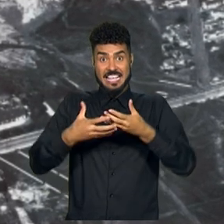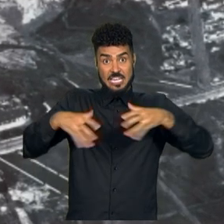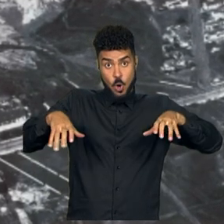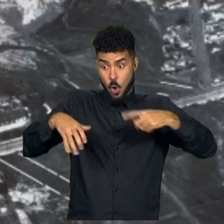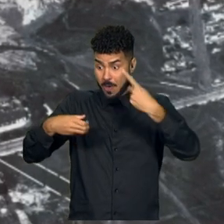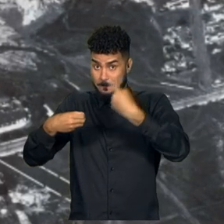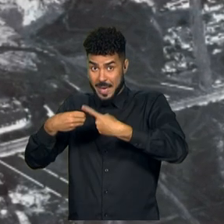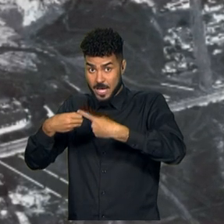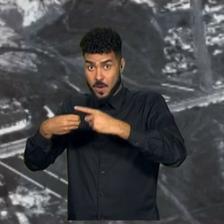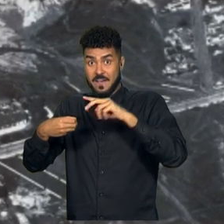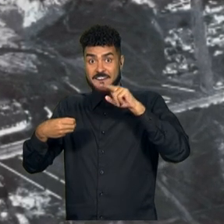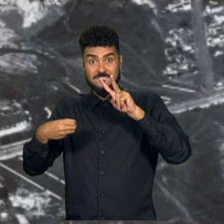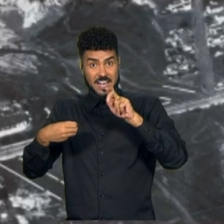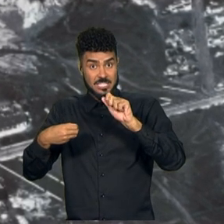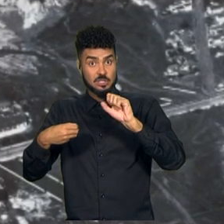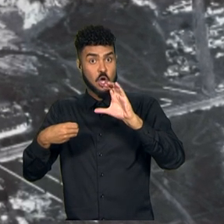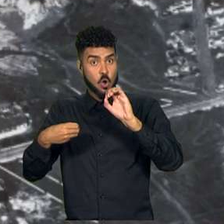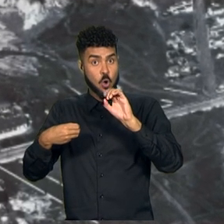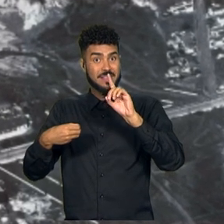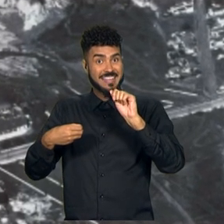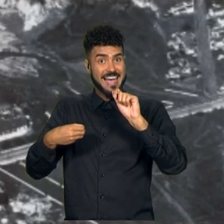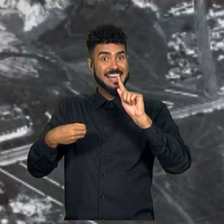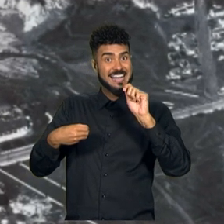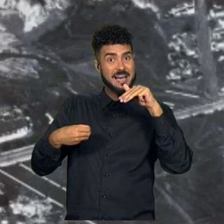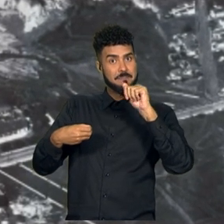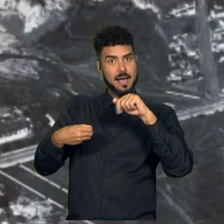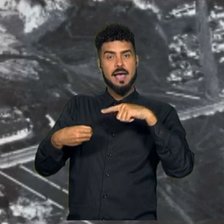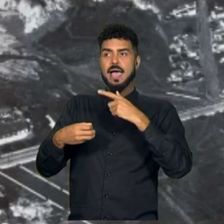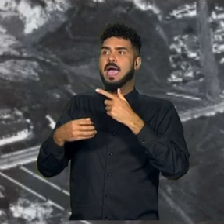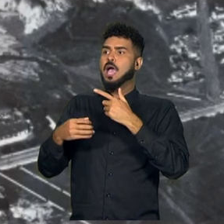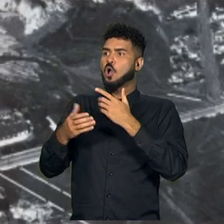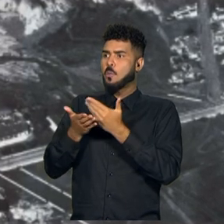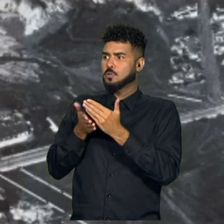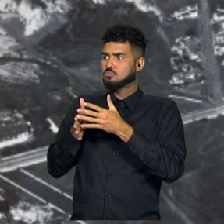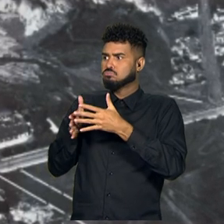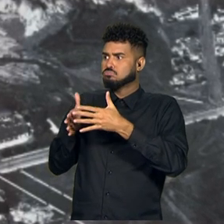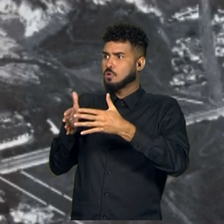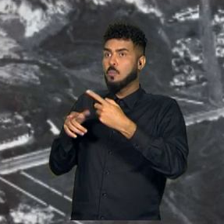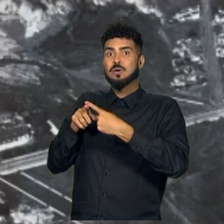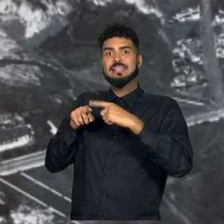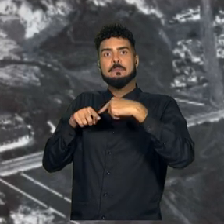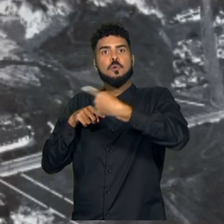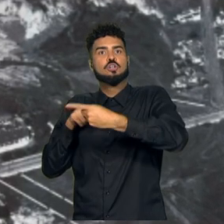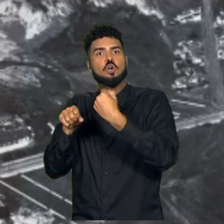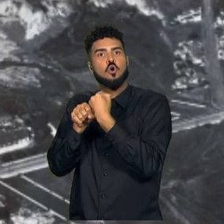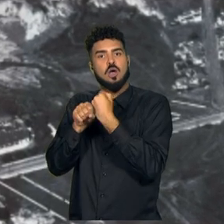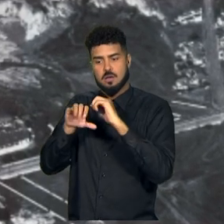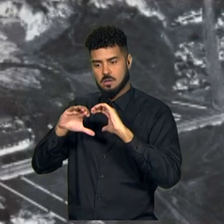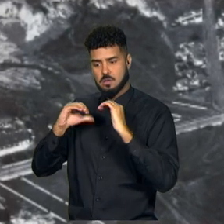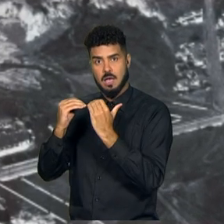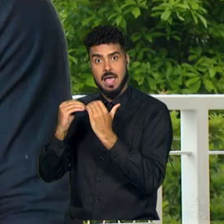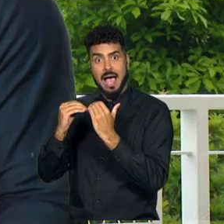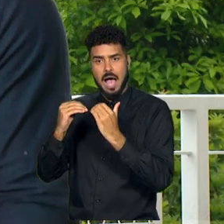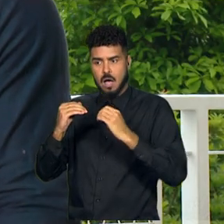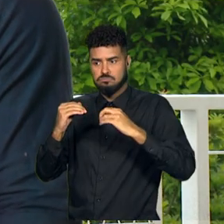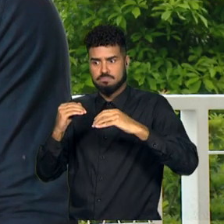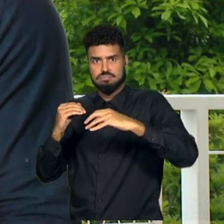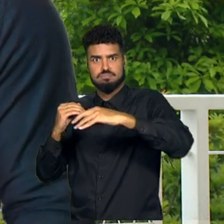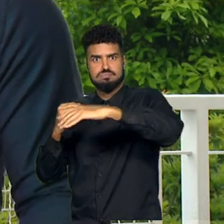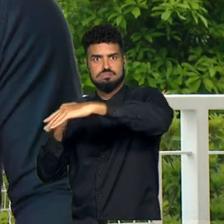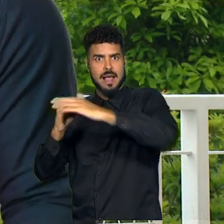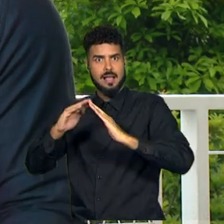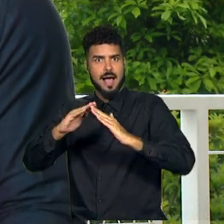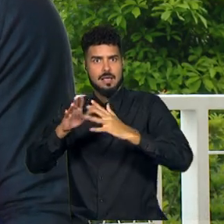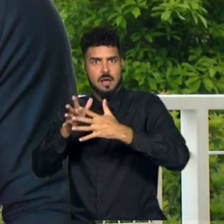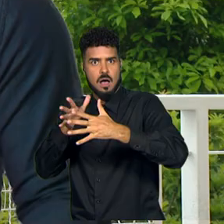ele começa a ganhar, digamos assim, ocupação muito a partir da construção do estádio São Januário, na década de 20, que faz com que aquela região se torne interessante. Junto com isso,